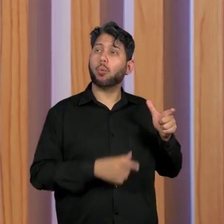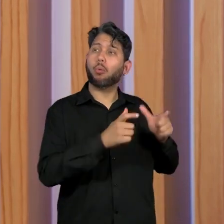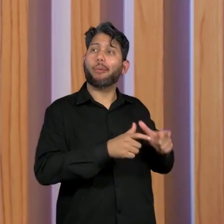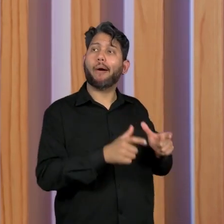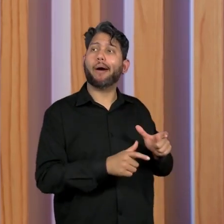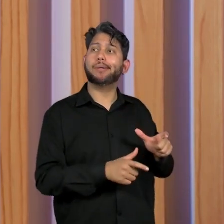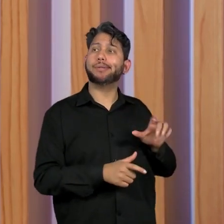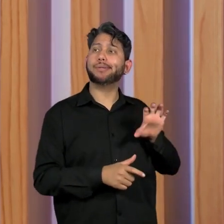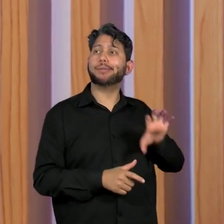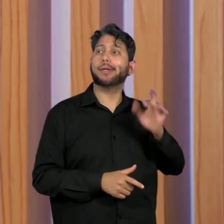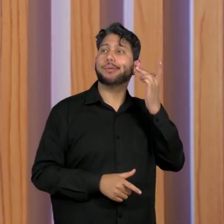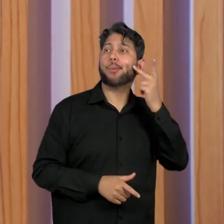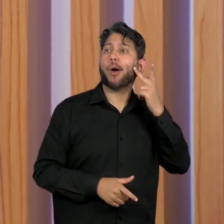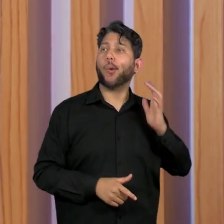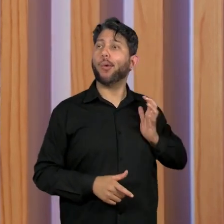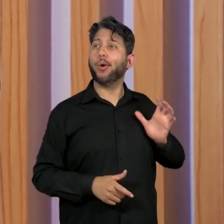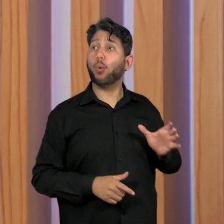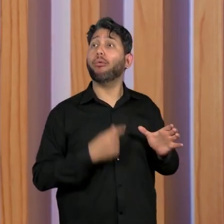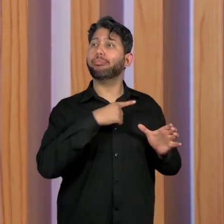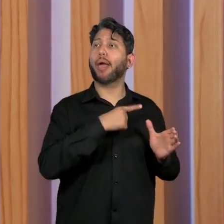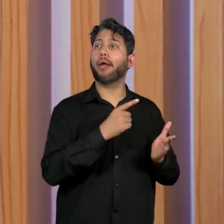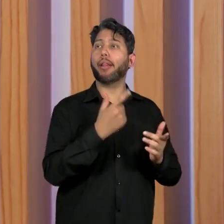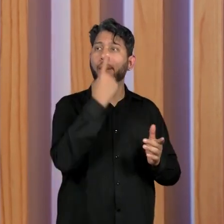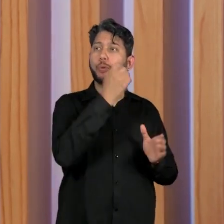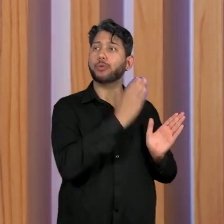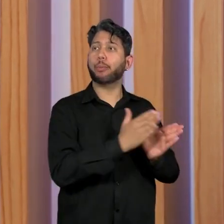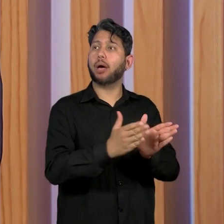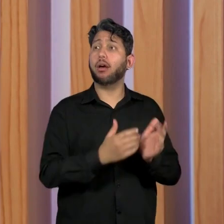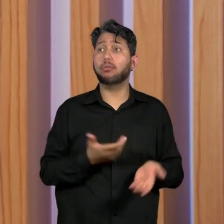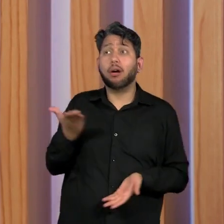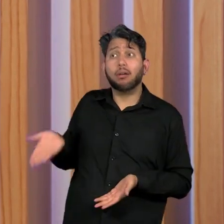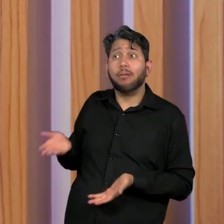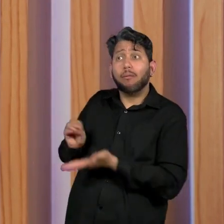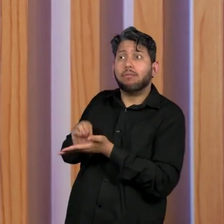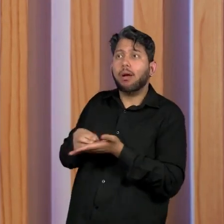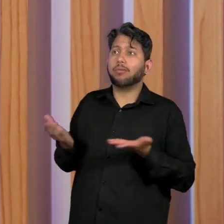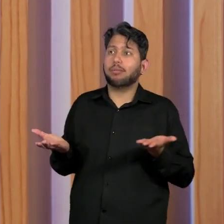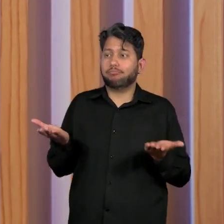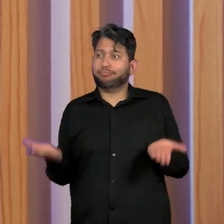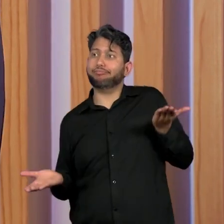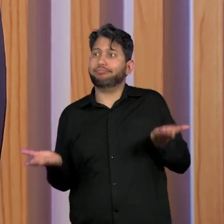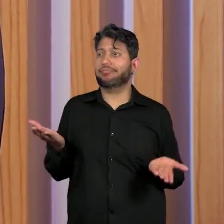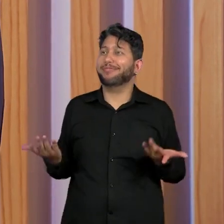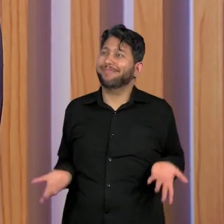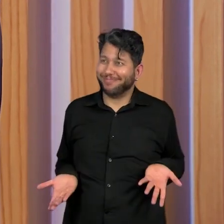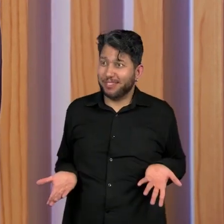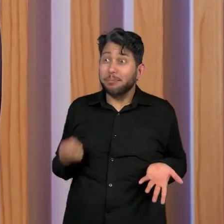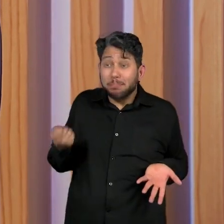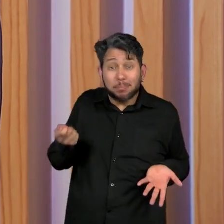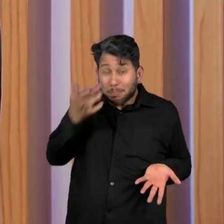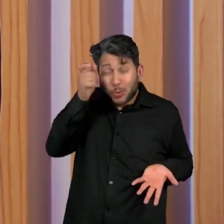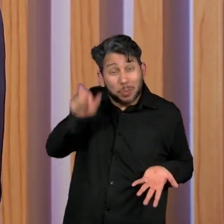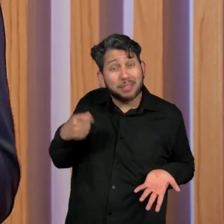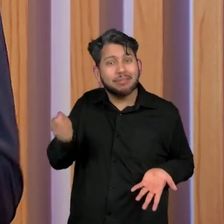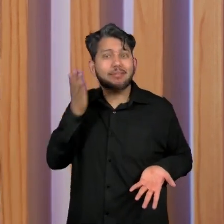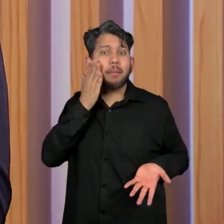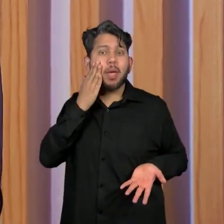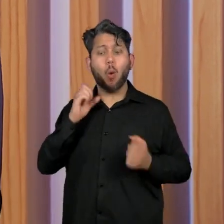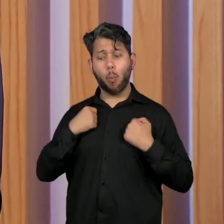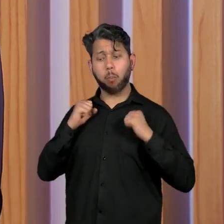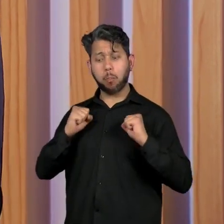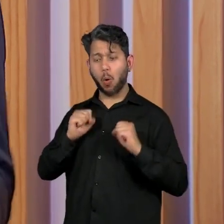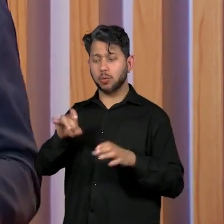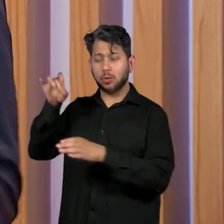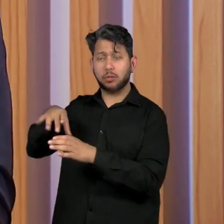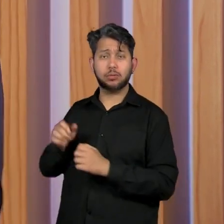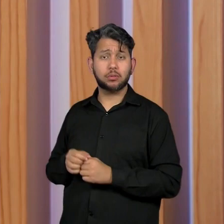estado de São Paulo, por exemplo, né? Então, isso dificulta muito a pessoa saber que pode reciclar, e muitas vezes é mais fácil. Ela tem um saco de